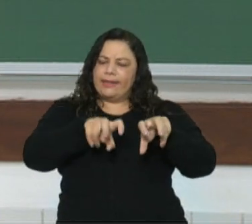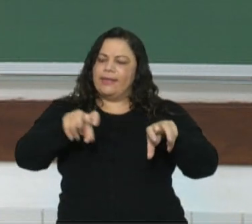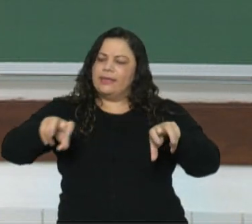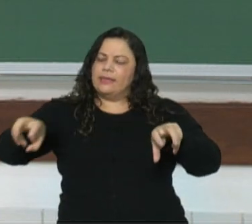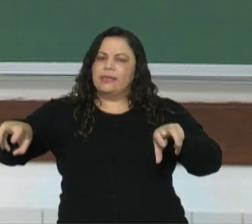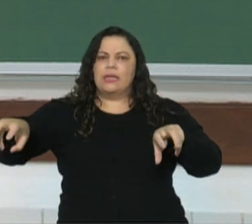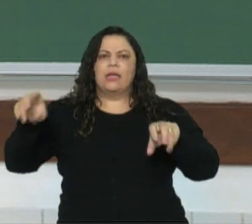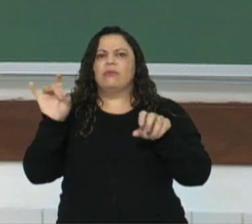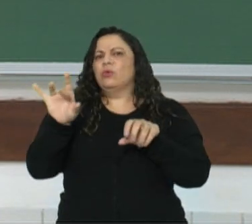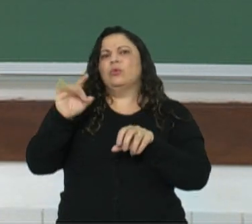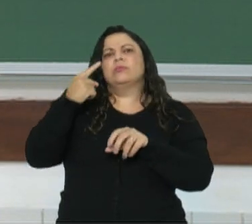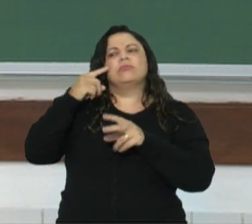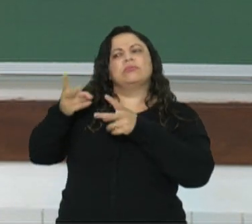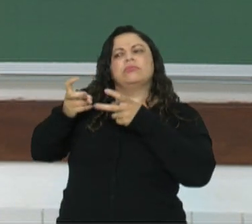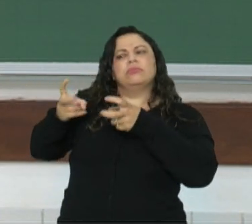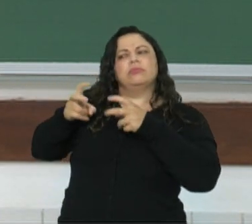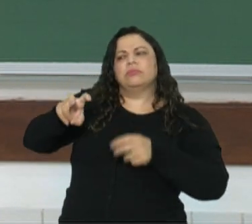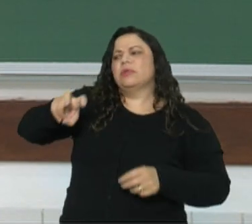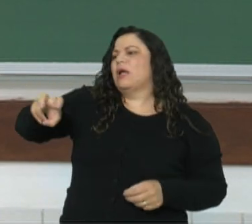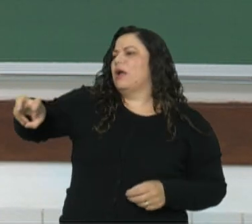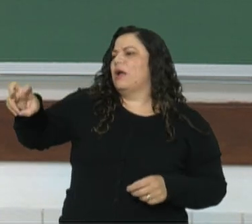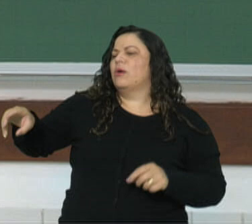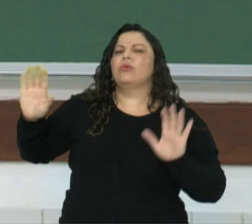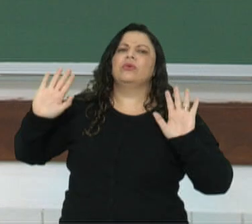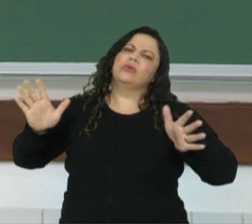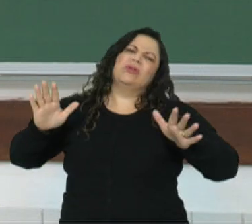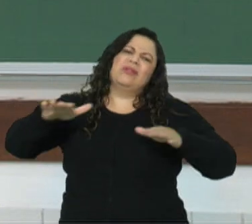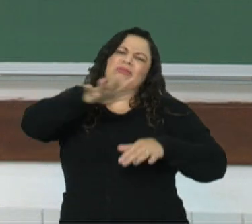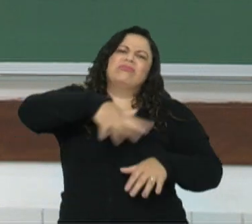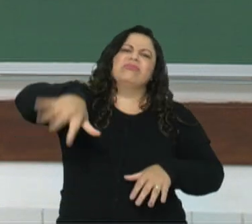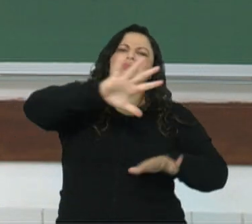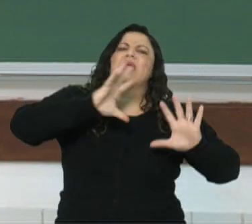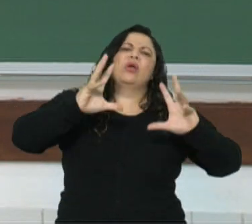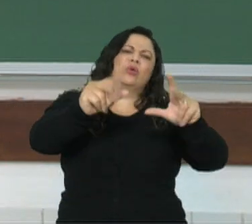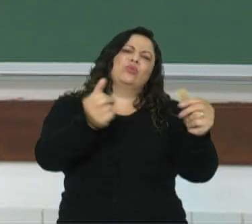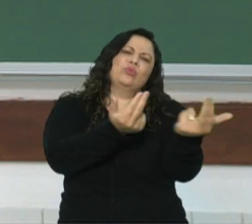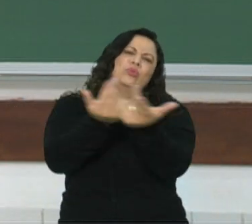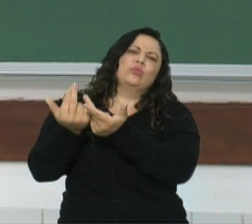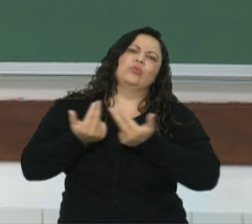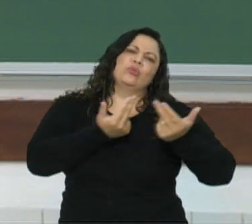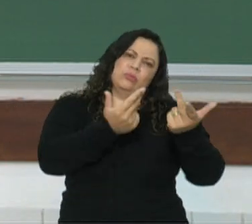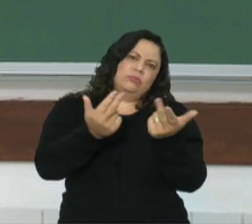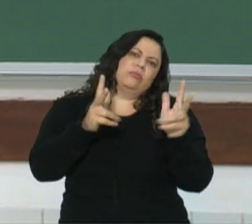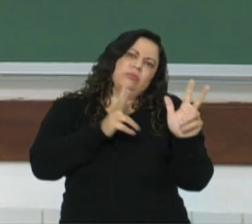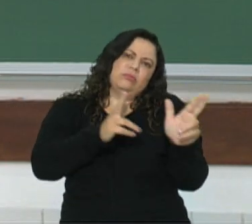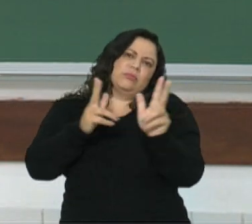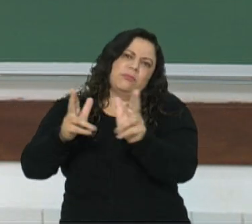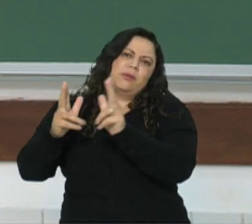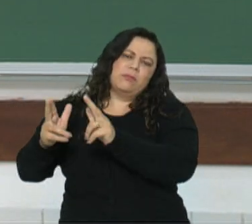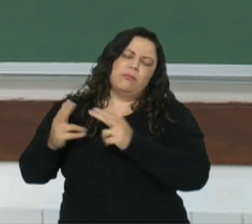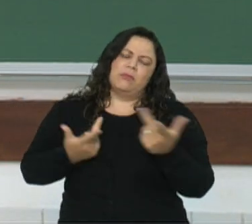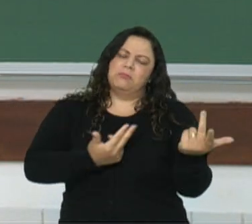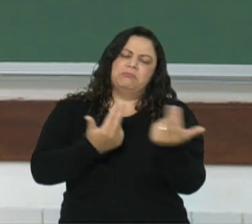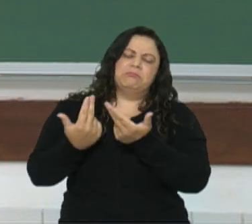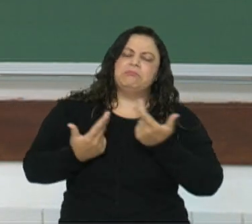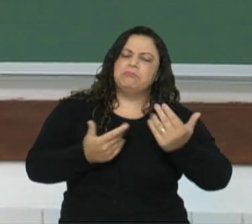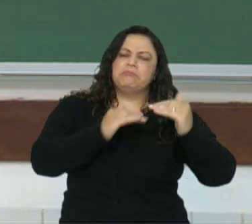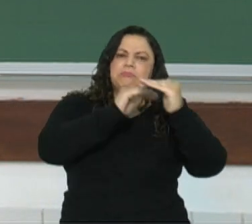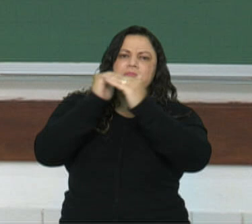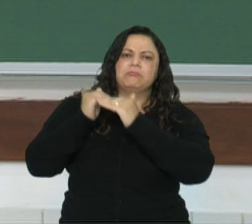algumas cadeiras e já fazer a conclusão de que todas as cadeiras